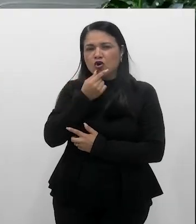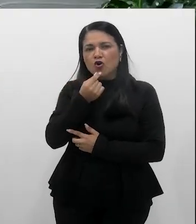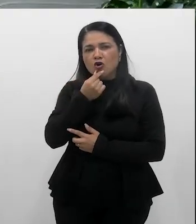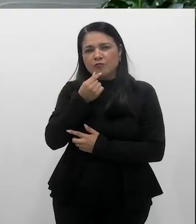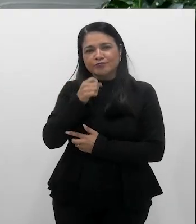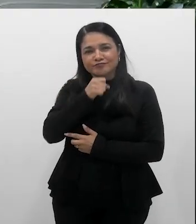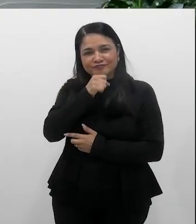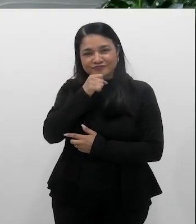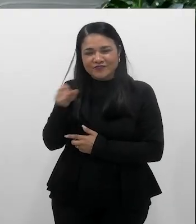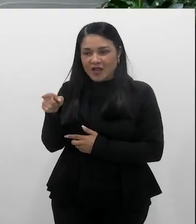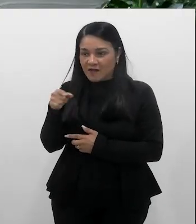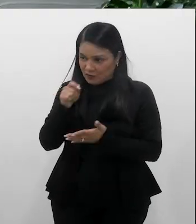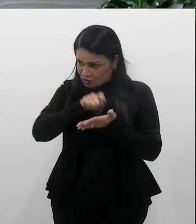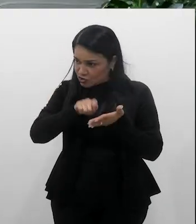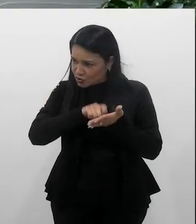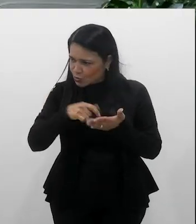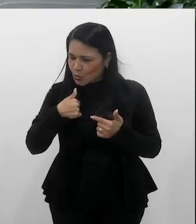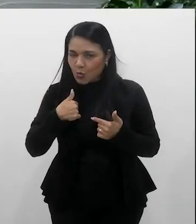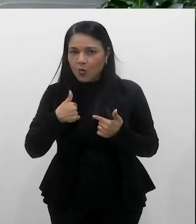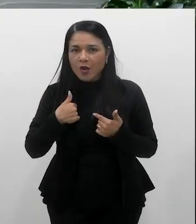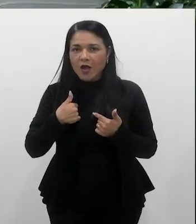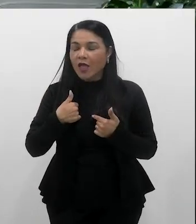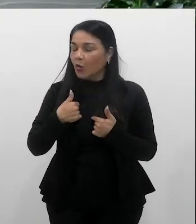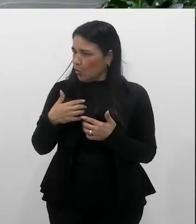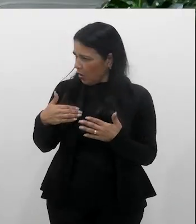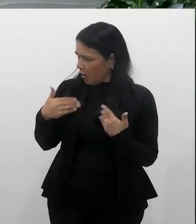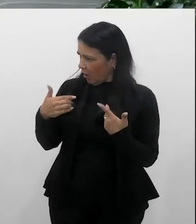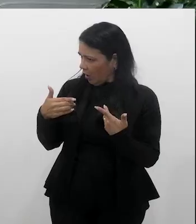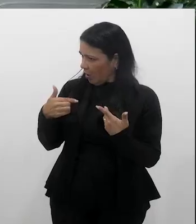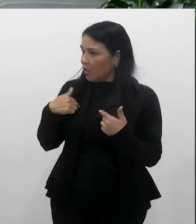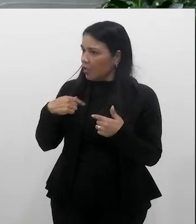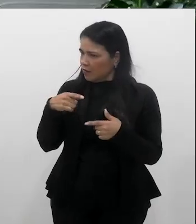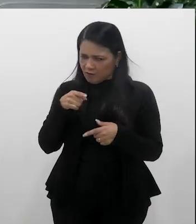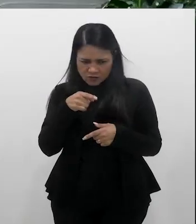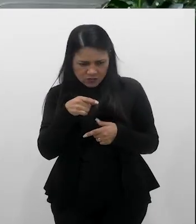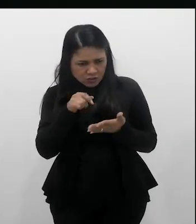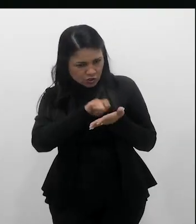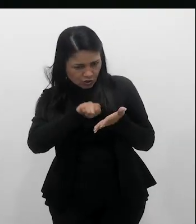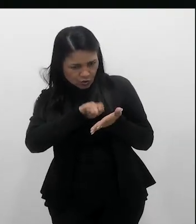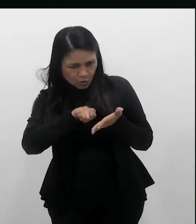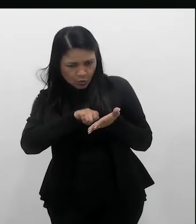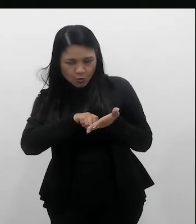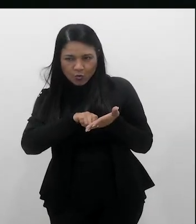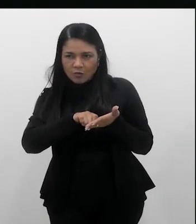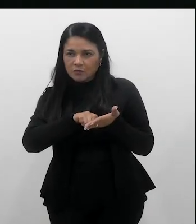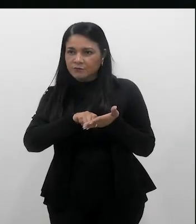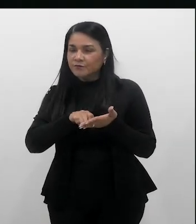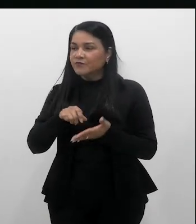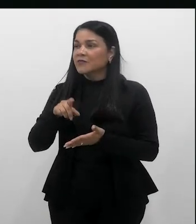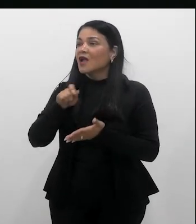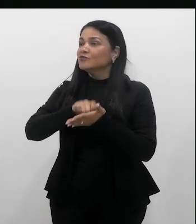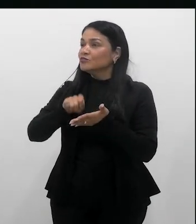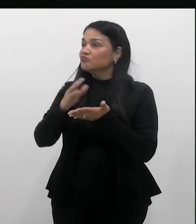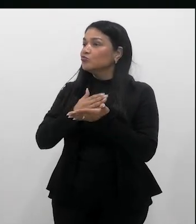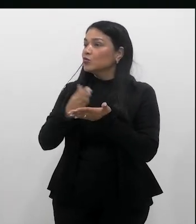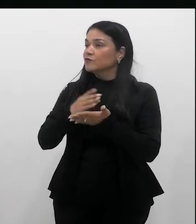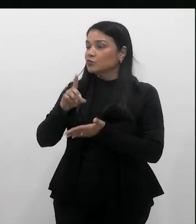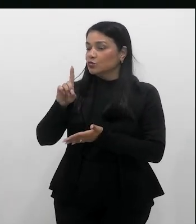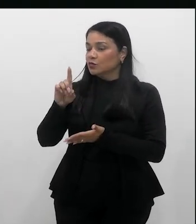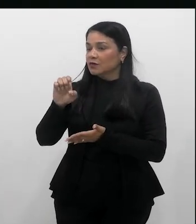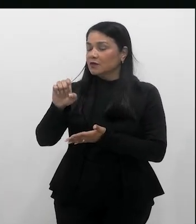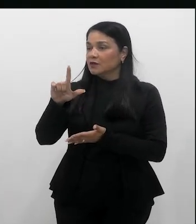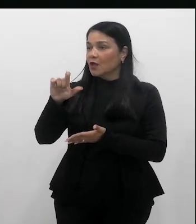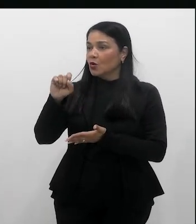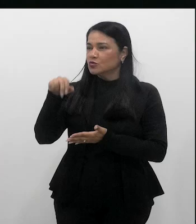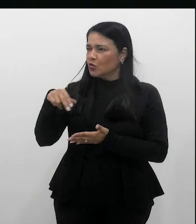senhor, você é escritor? Eu fiquei surpreso. Você é escritor? Qual o livro? Falei do Delcio, mas